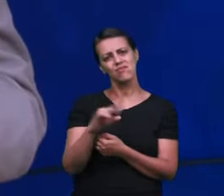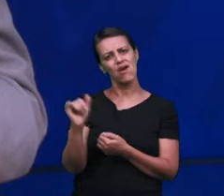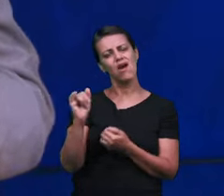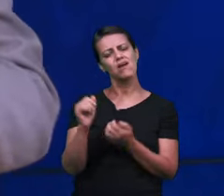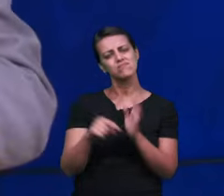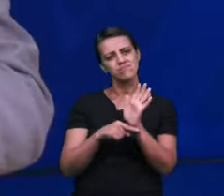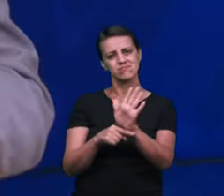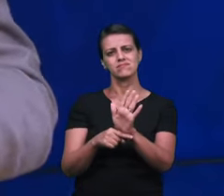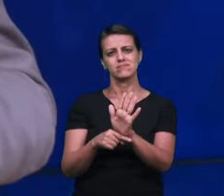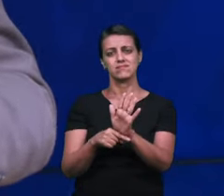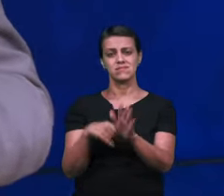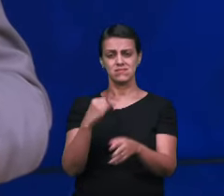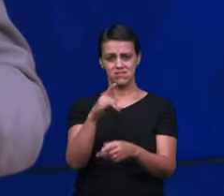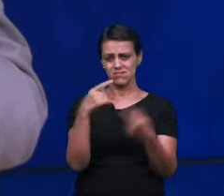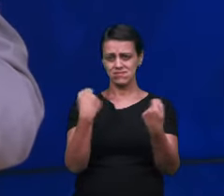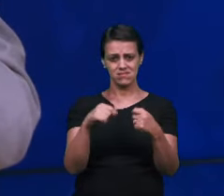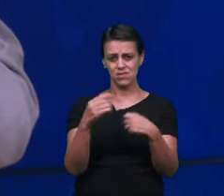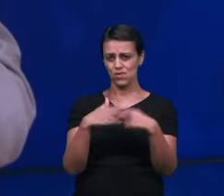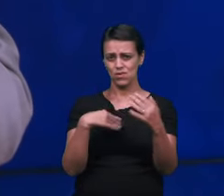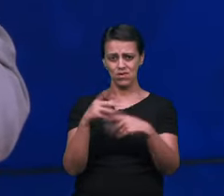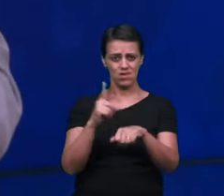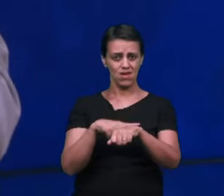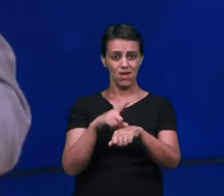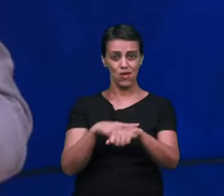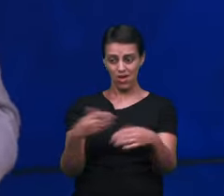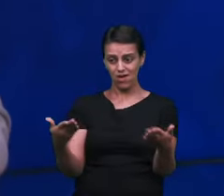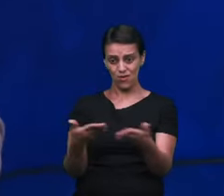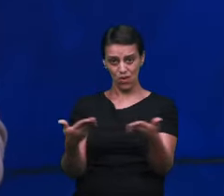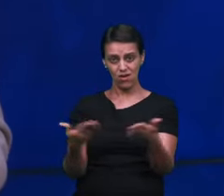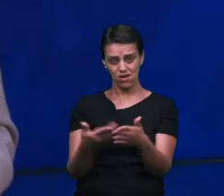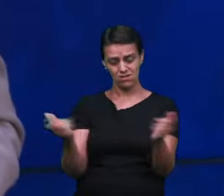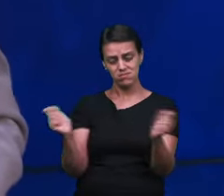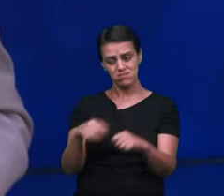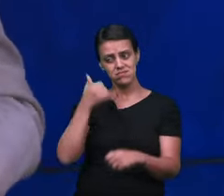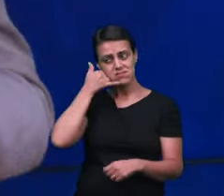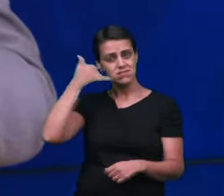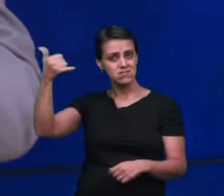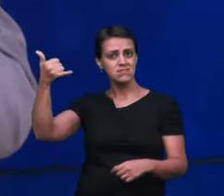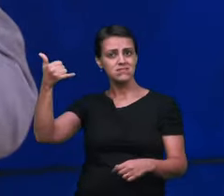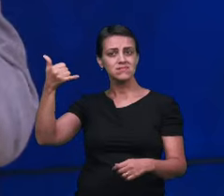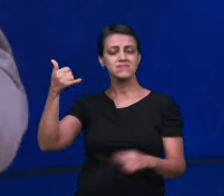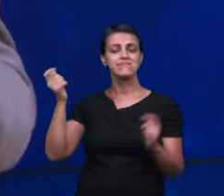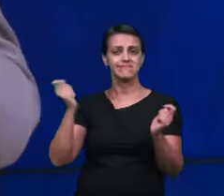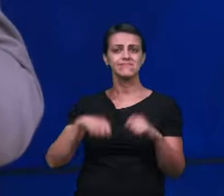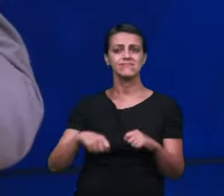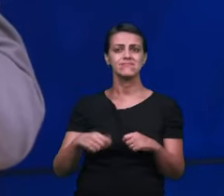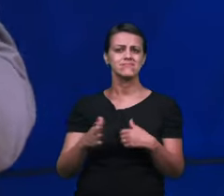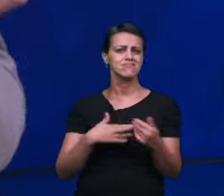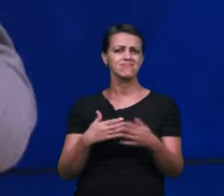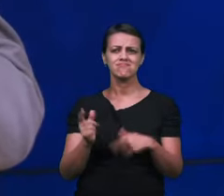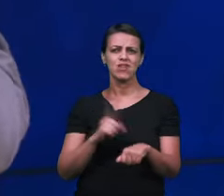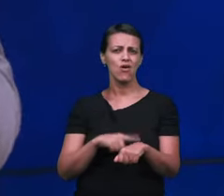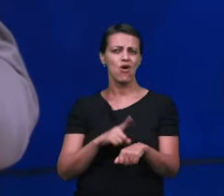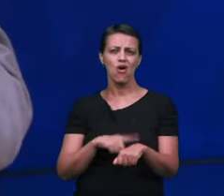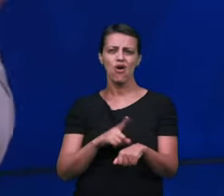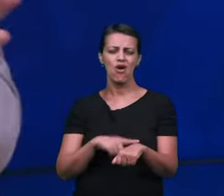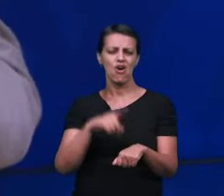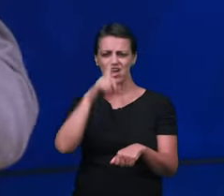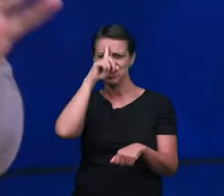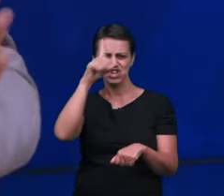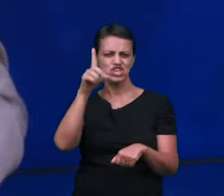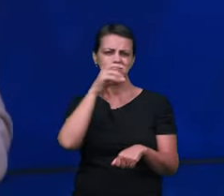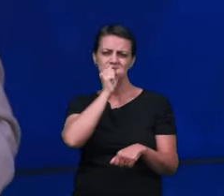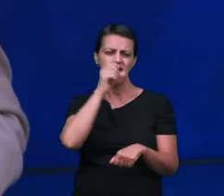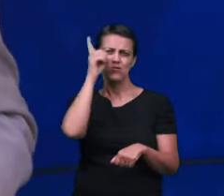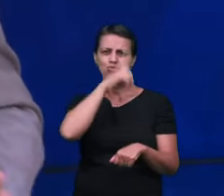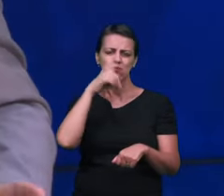está precisando, qualquer hora do dia, inclusive agora, se você quiser ligar agora, você pode ligar. Você pode ligar qualquer dia, sábado, domingo, feriado, não importa.